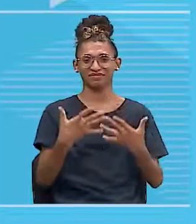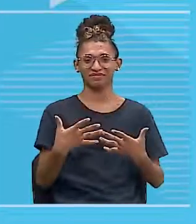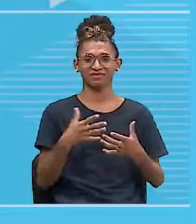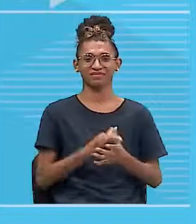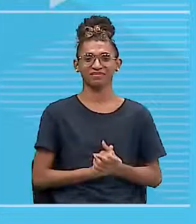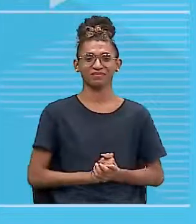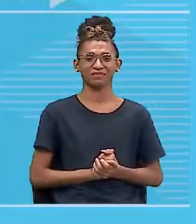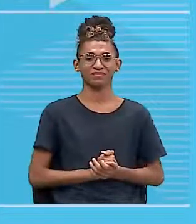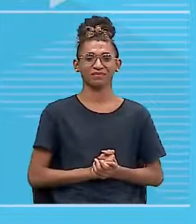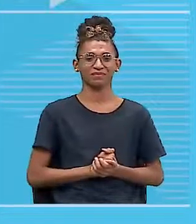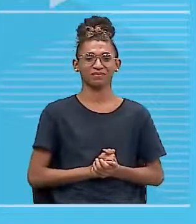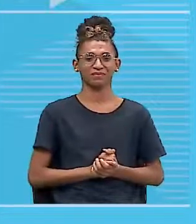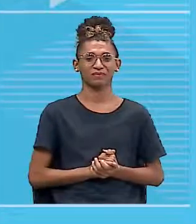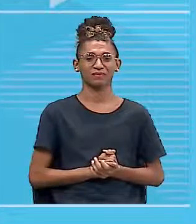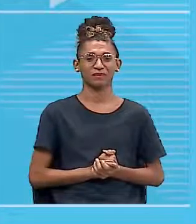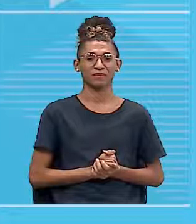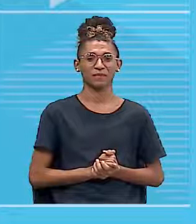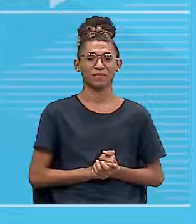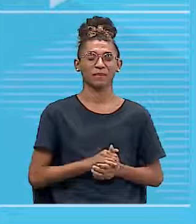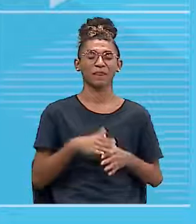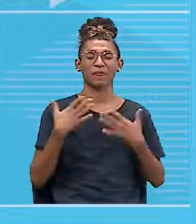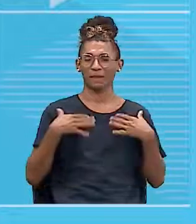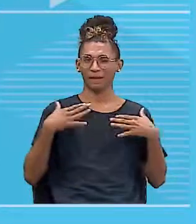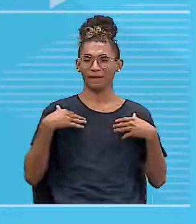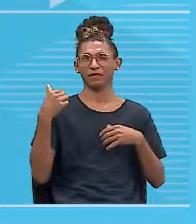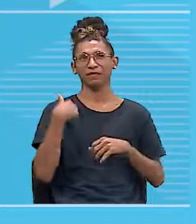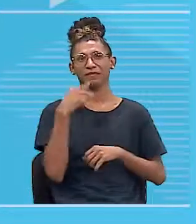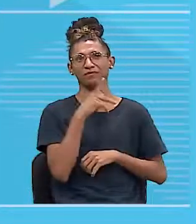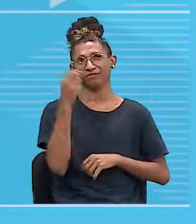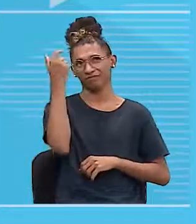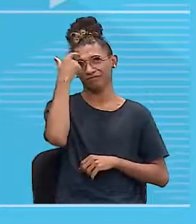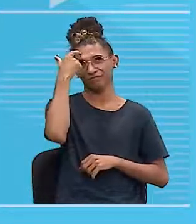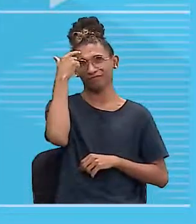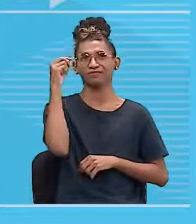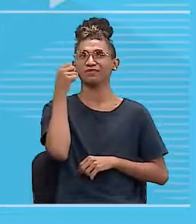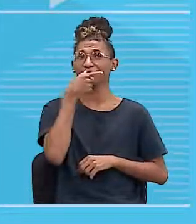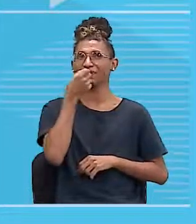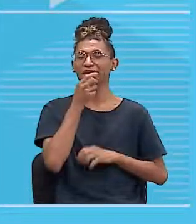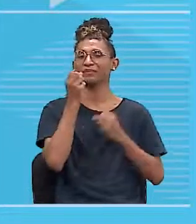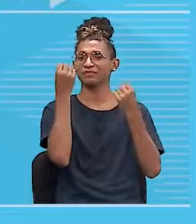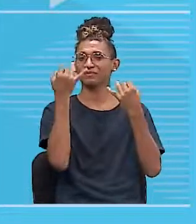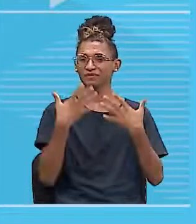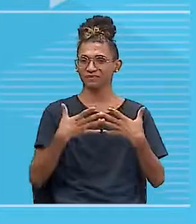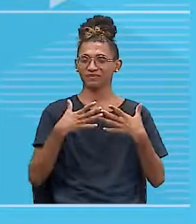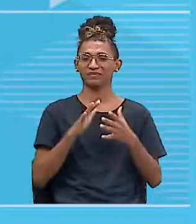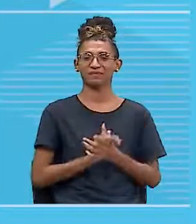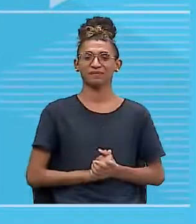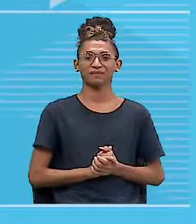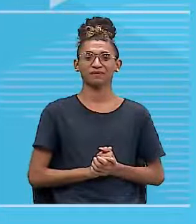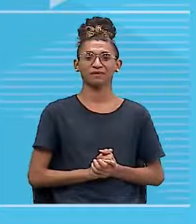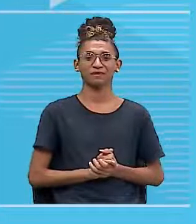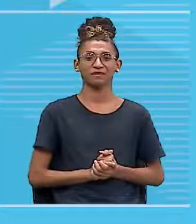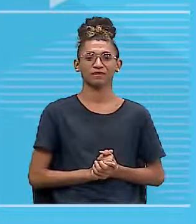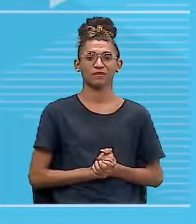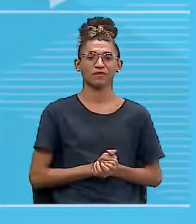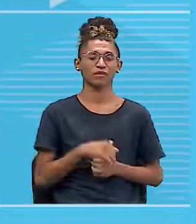cara tem tanta história Vixe Maria eu vou esperar vou separar um aqui aconteceu recente aqui na minha mente viu o áudio Fernando meu rei